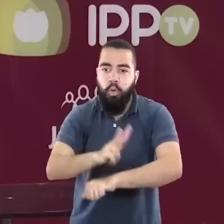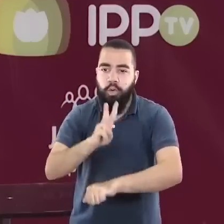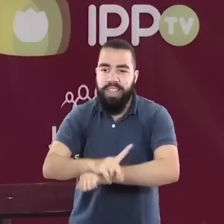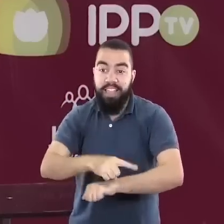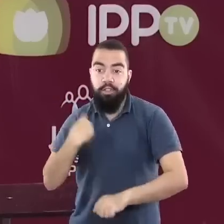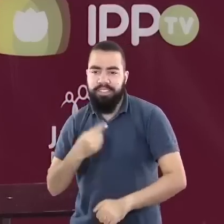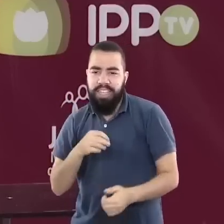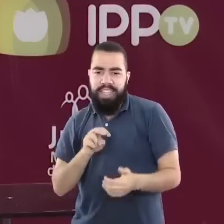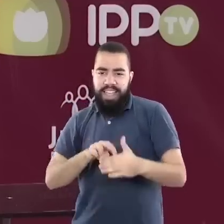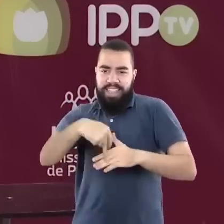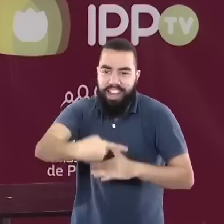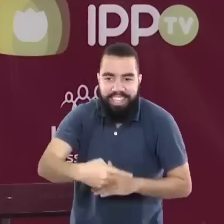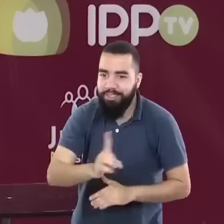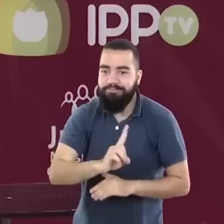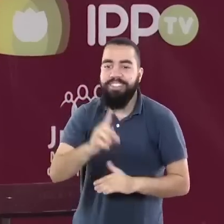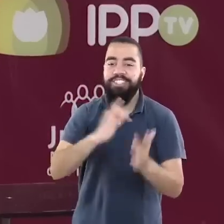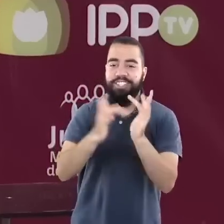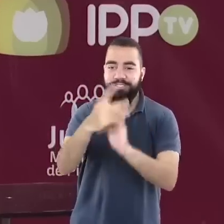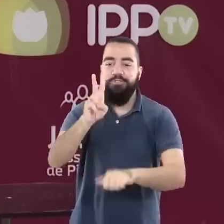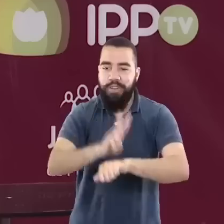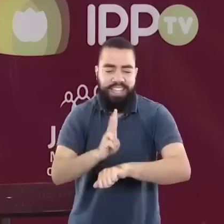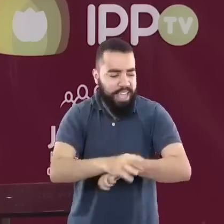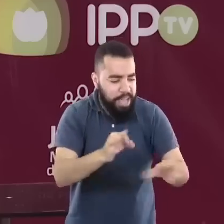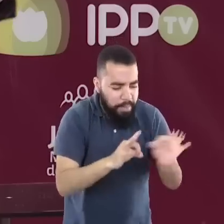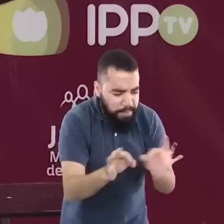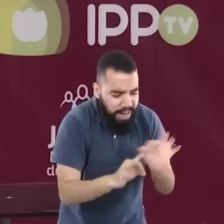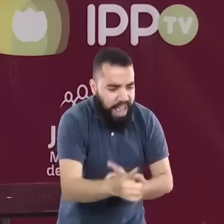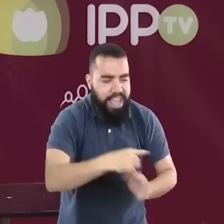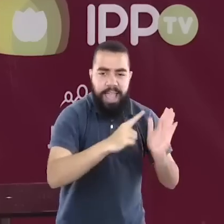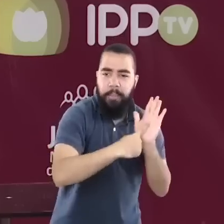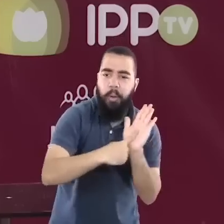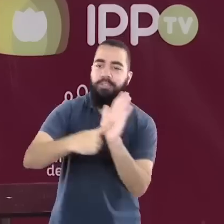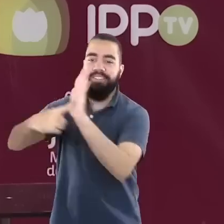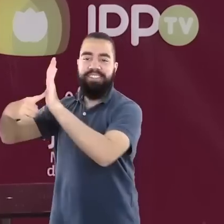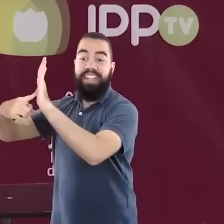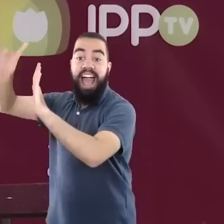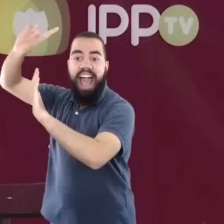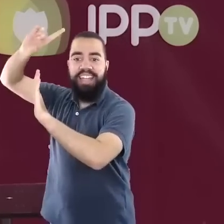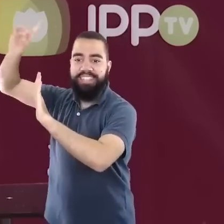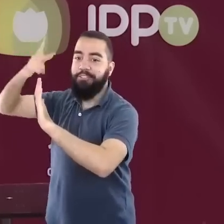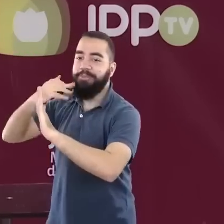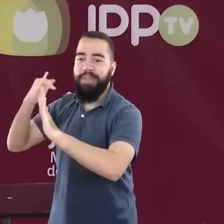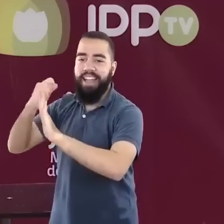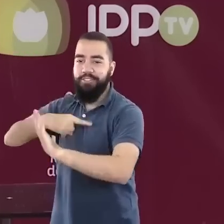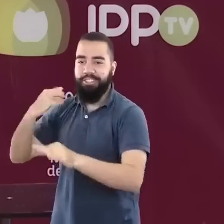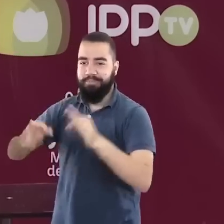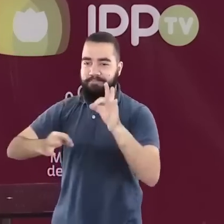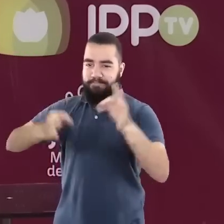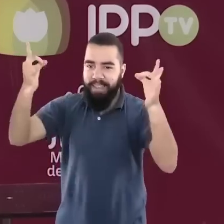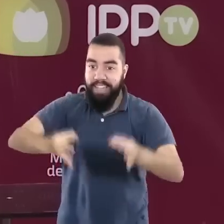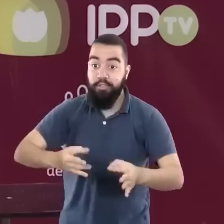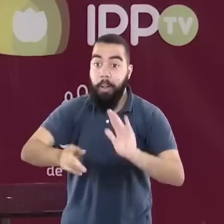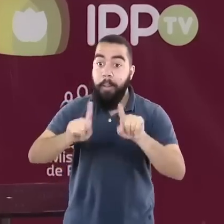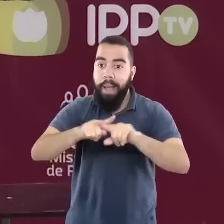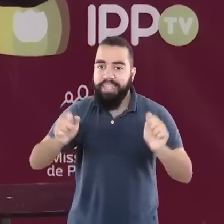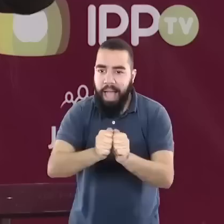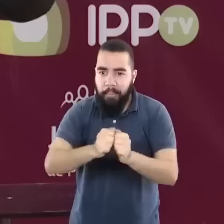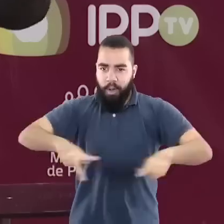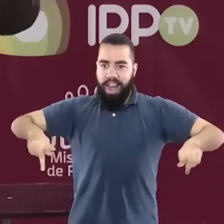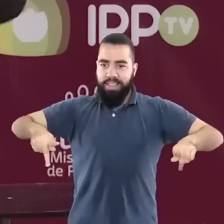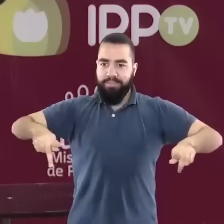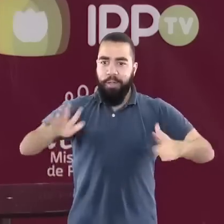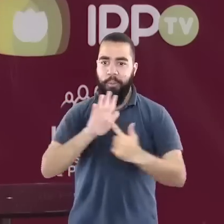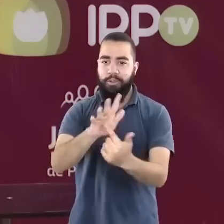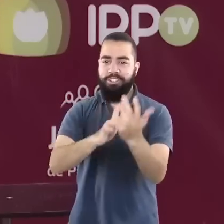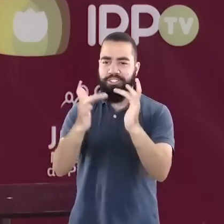de tropeços e nos apresentar com exultação imaculados Diante da Glória do Pai mas apocalipse nos apresenta Jesus